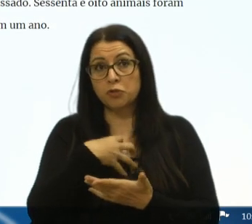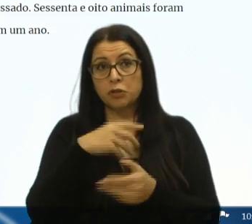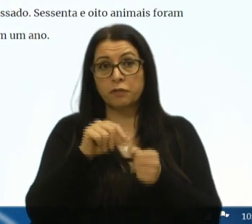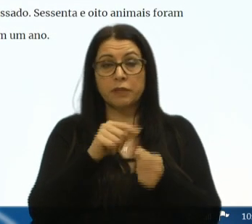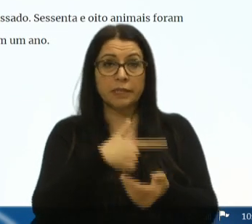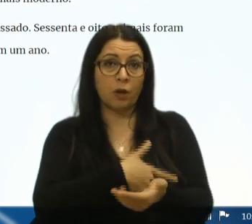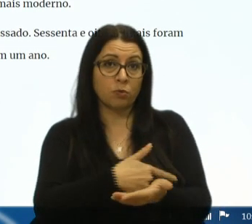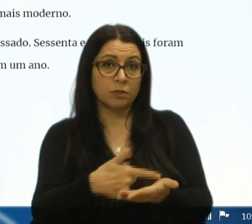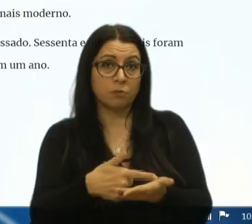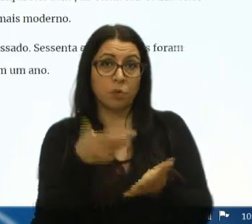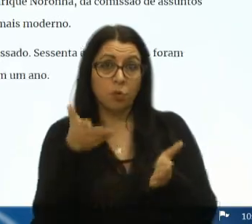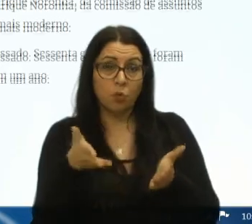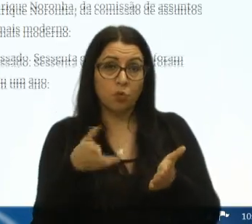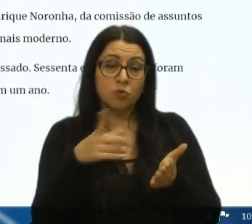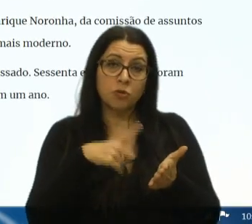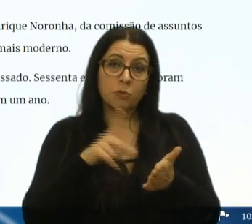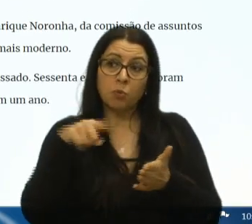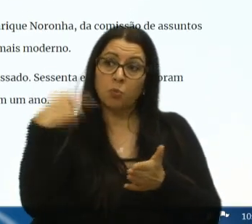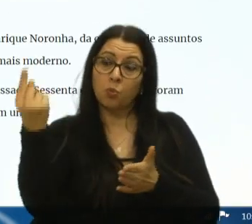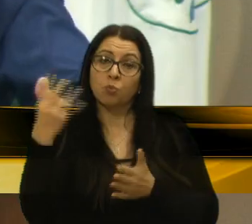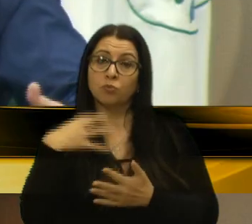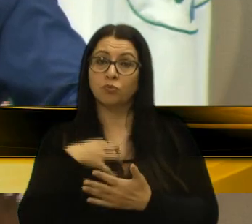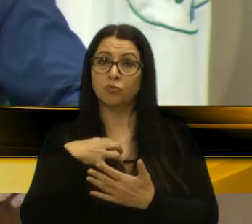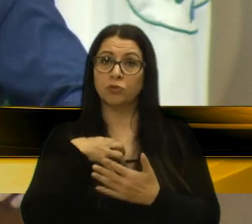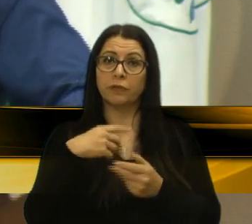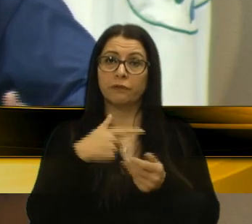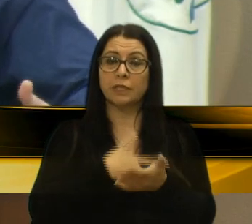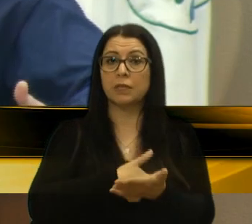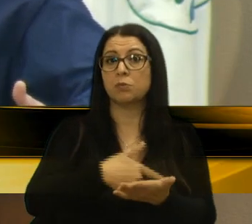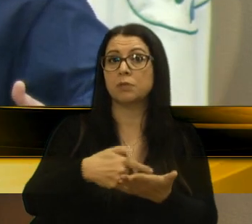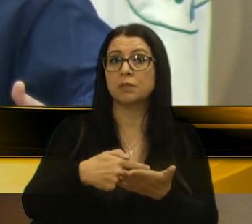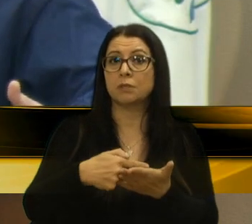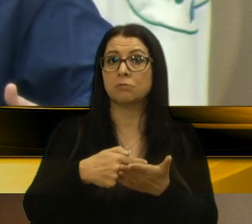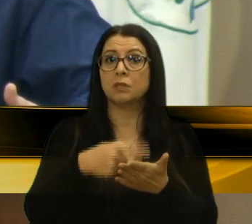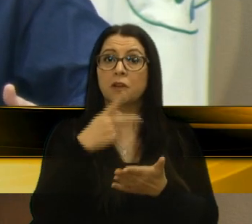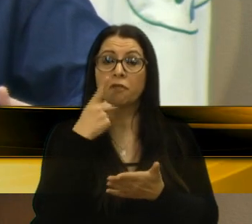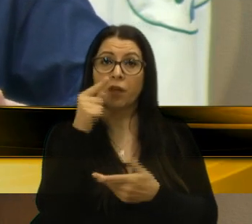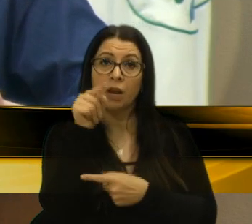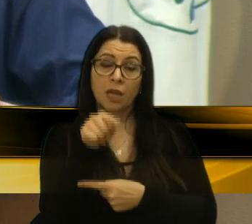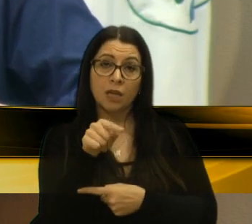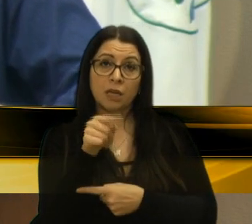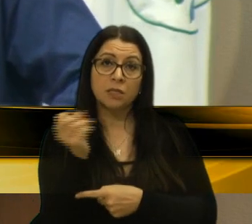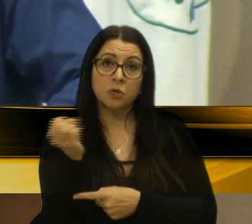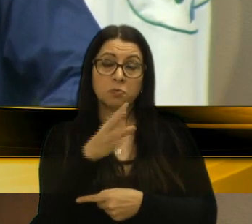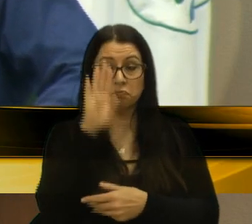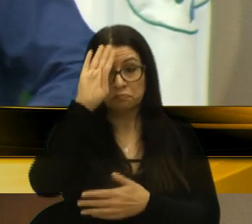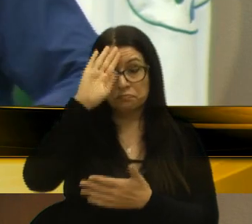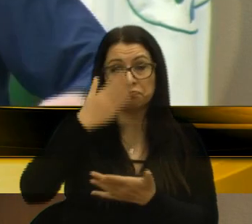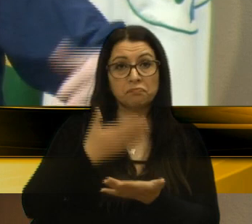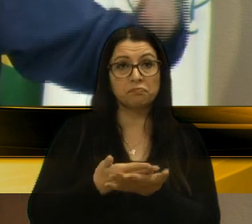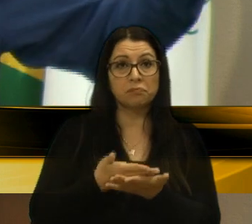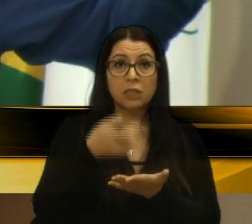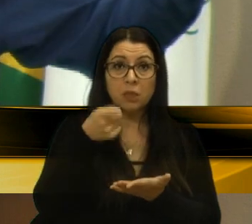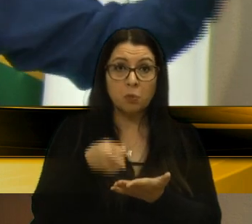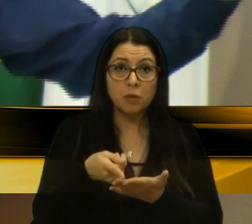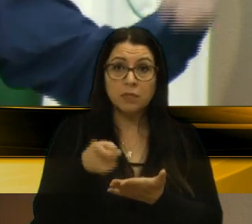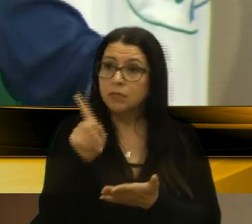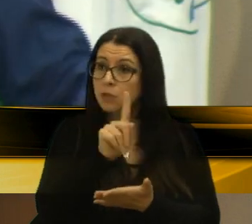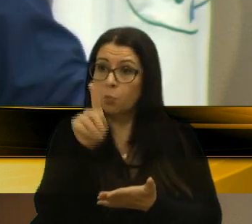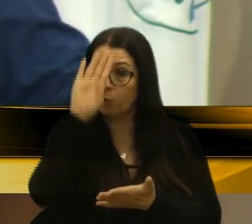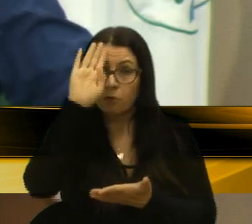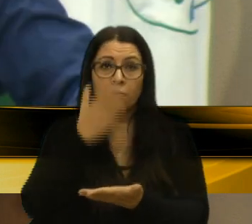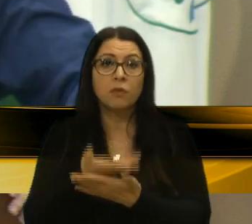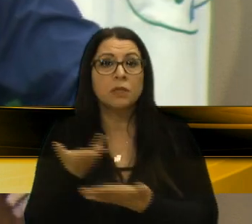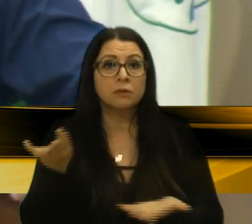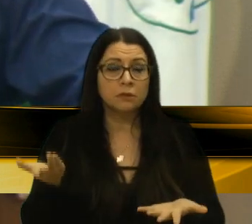exame. Hoje se existe uma outra forma de fazer o exame e dizem que essa atual é confiável. Então essa que não era